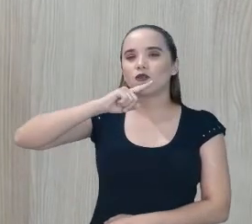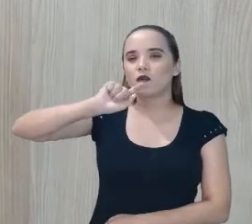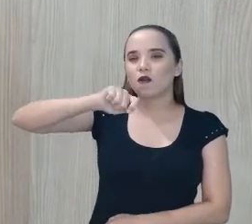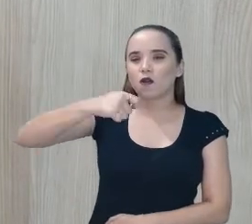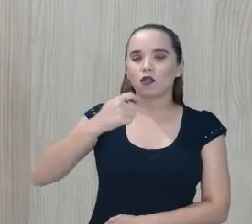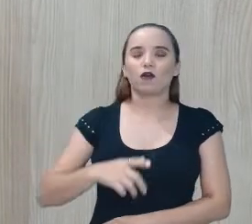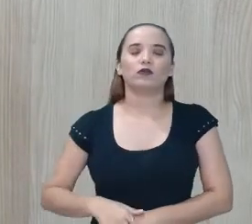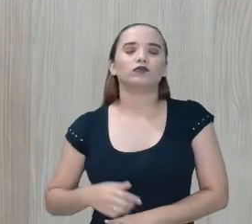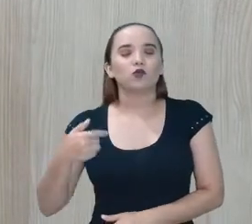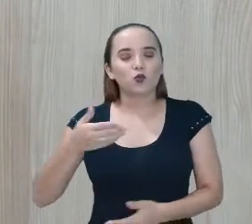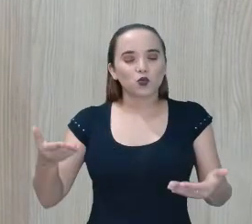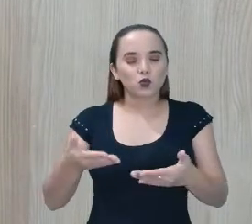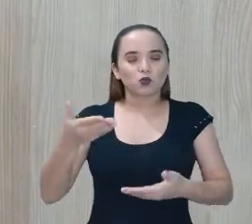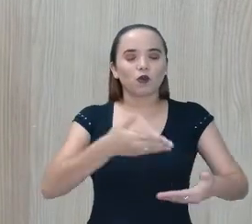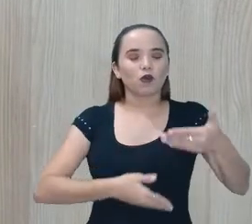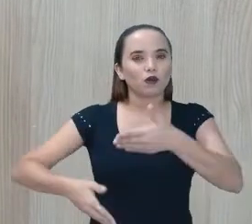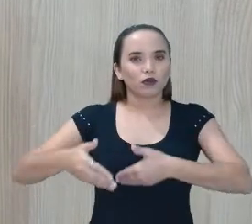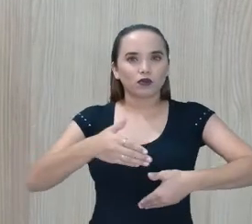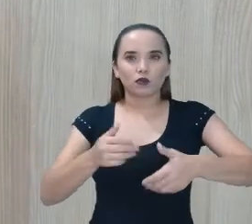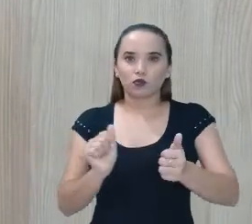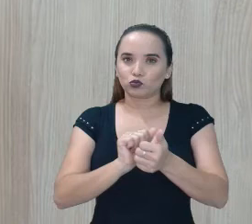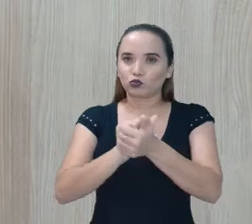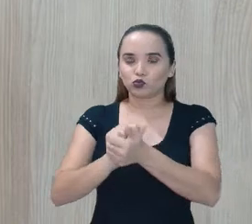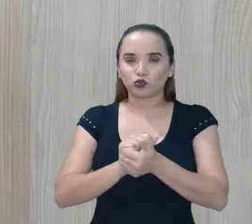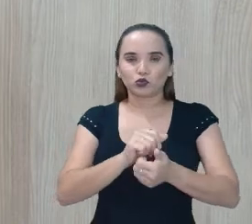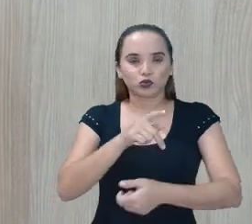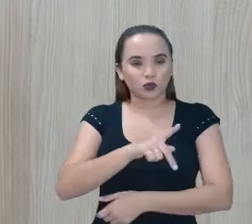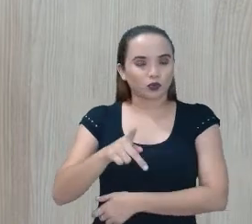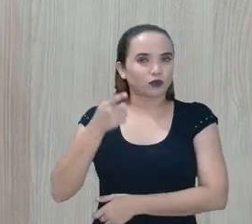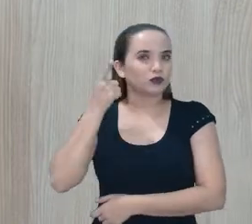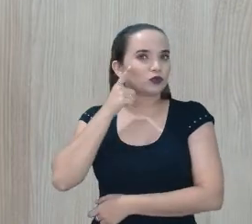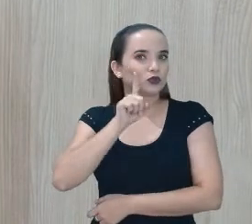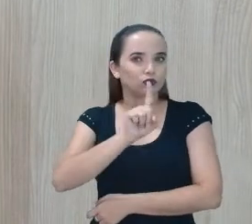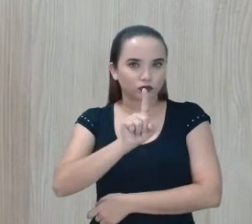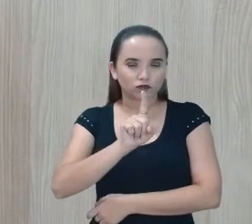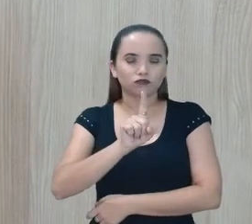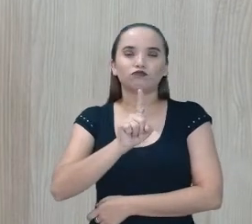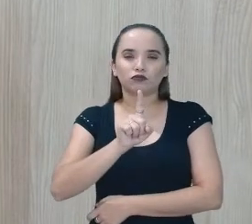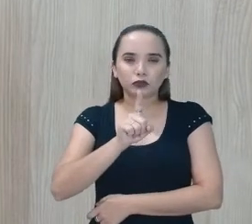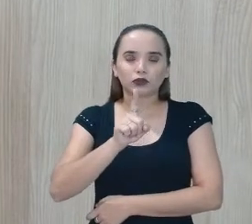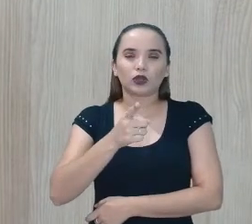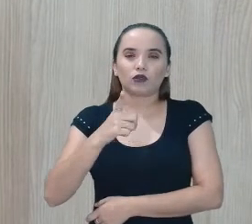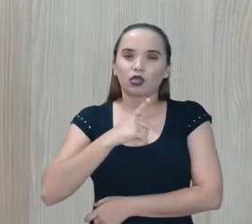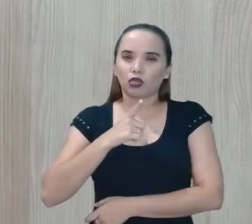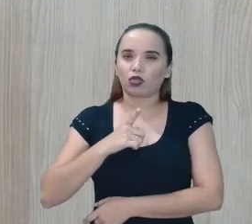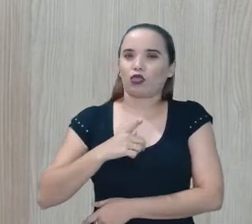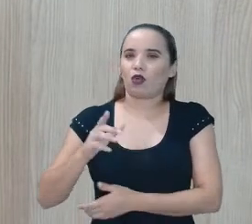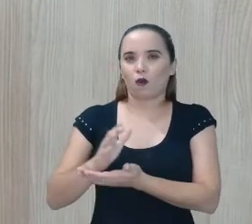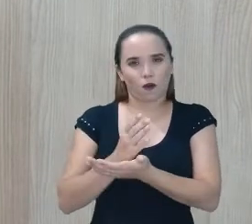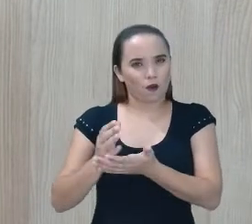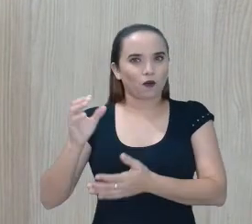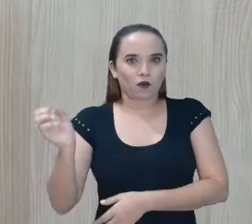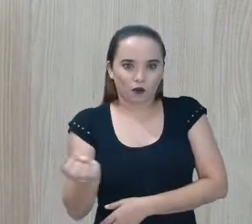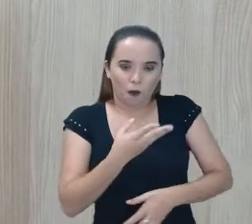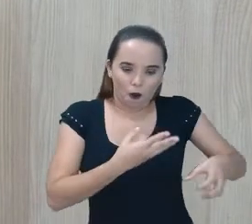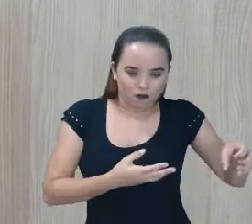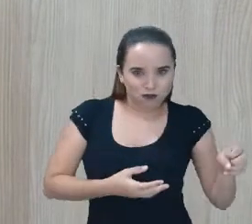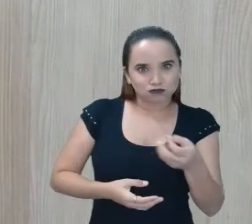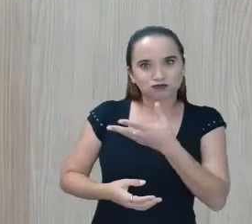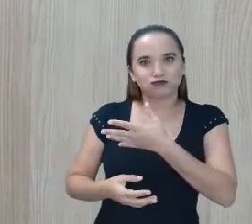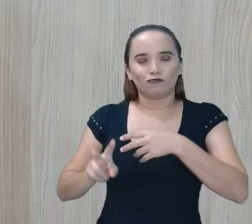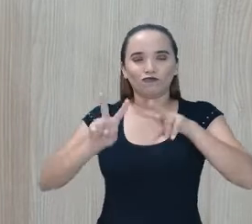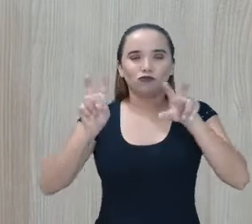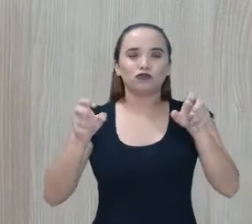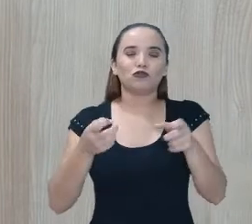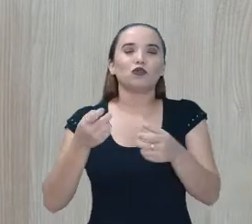uma participação com a professora Ivânia. Vamos trazer para vocês algumas novidades, enfim, sobre esse tema, né,